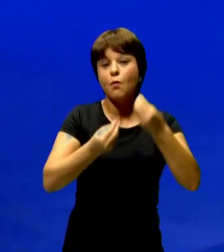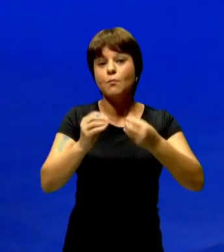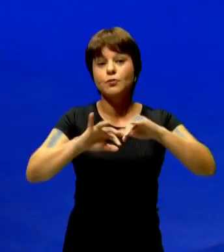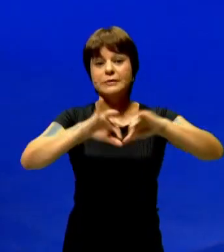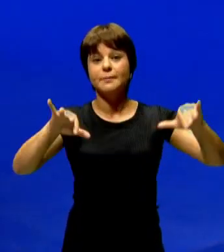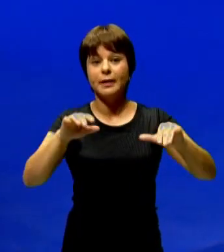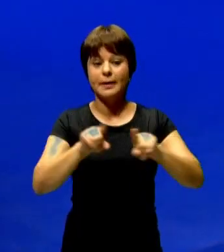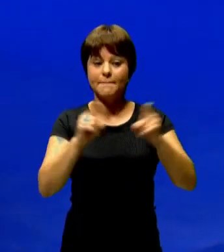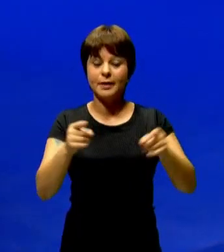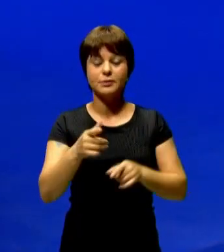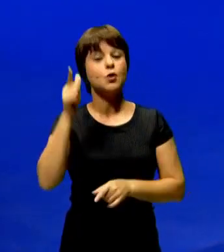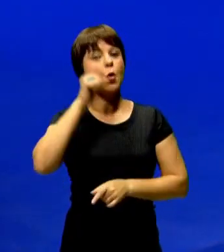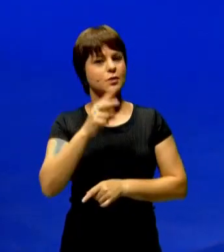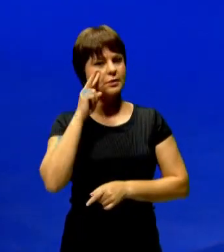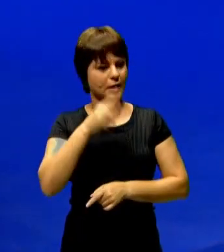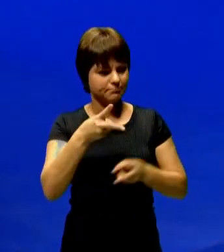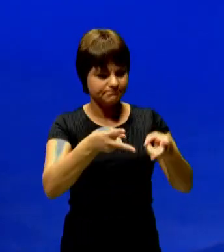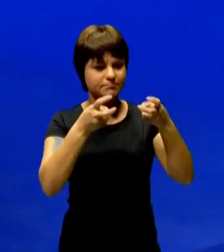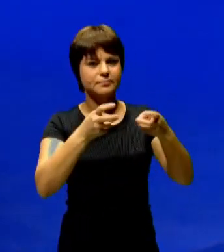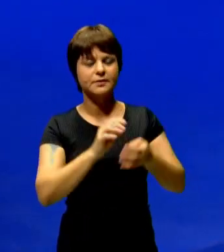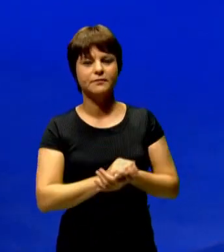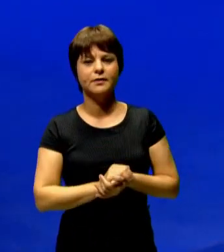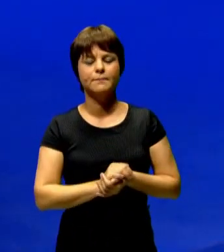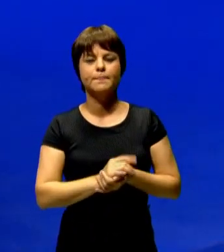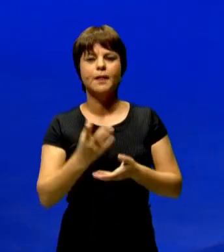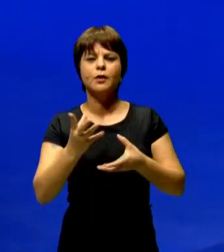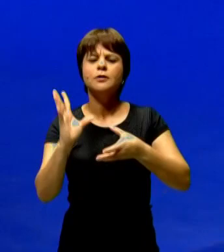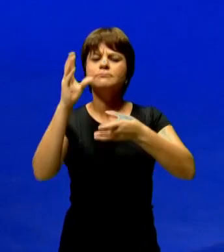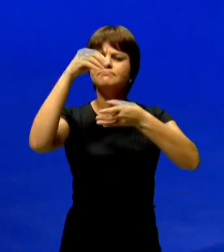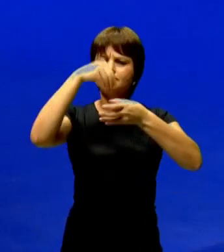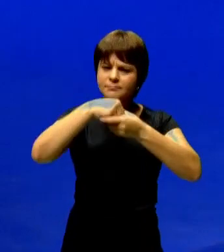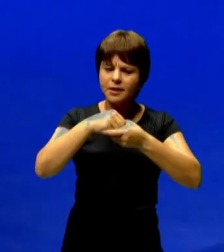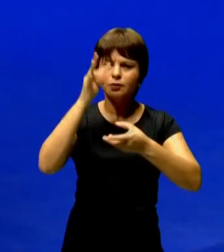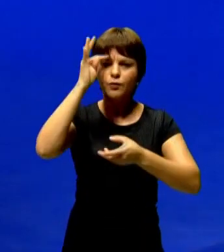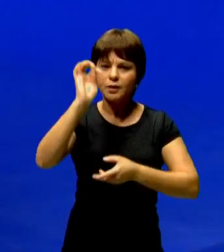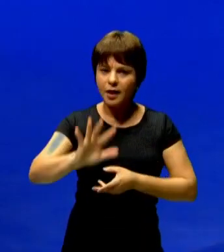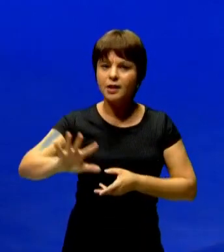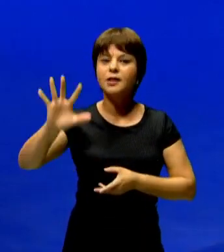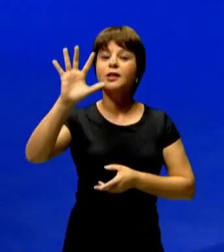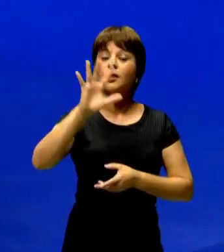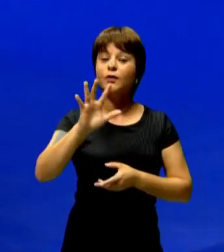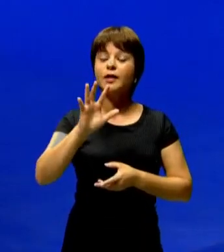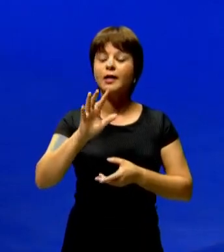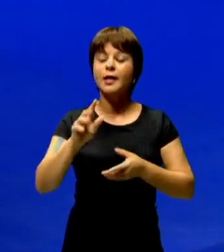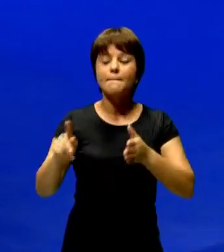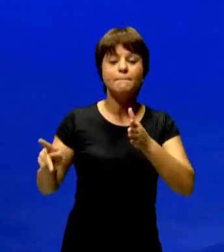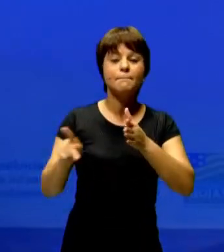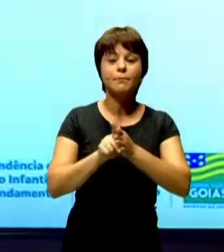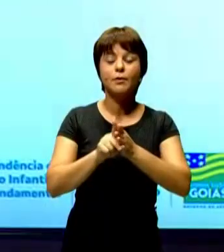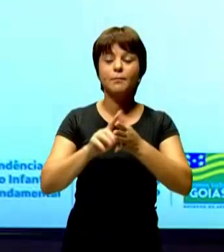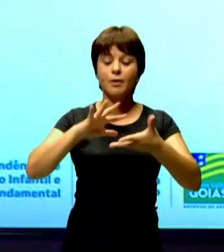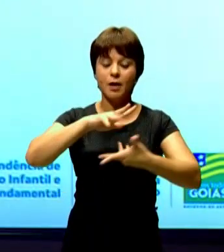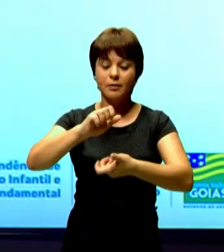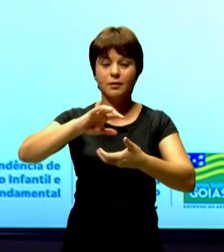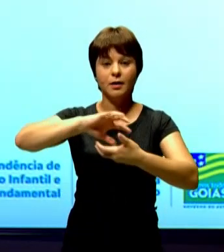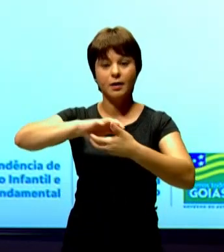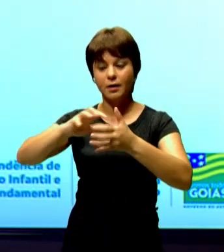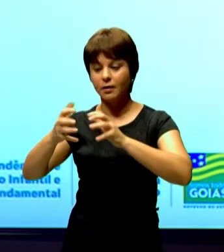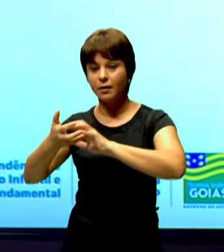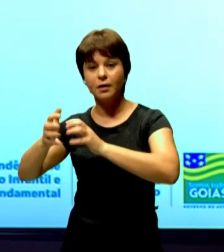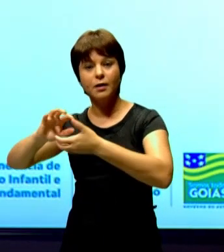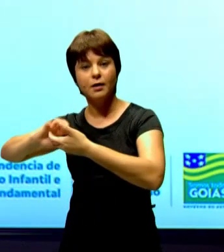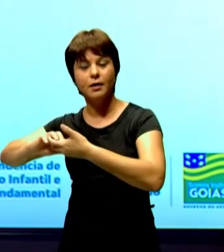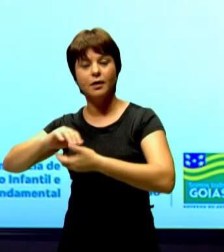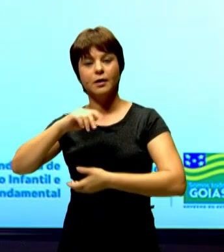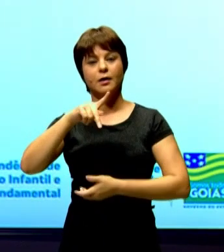consegue observá-la. Uma teoria que incorpora a deriva continental é a teoria das placas tectônicas, também chamada